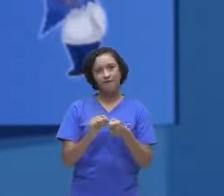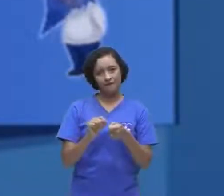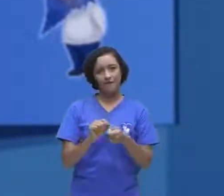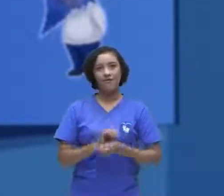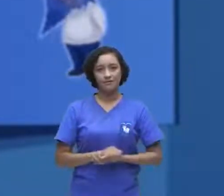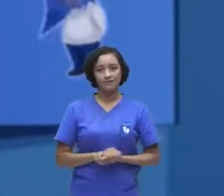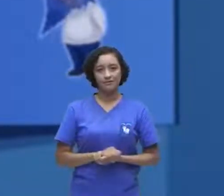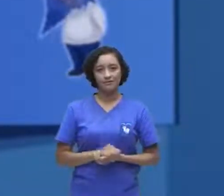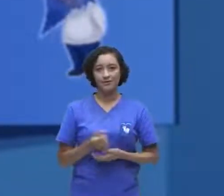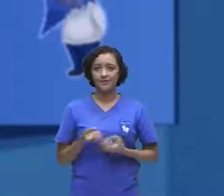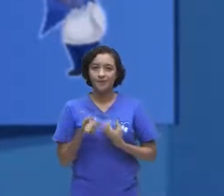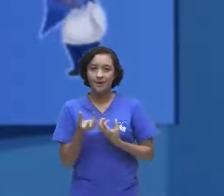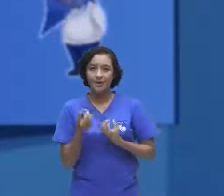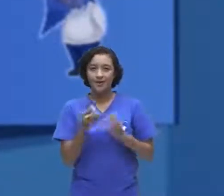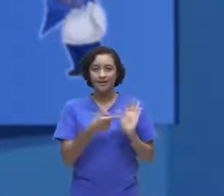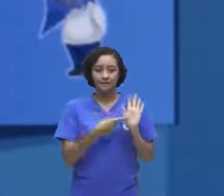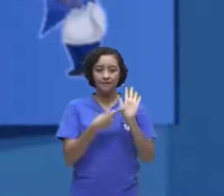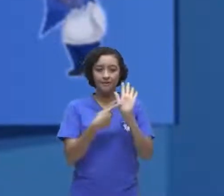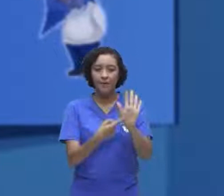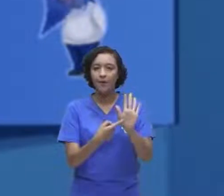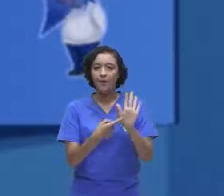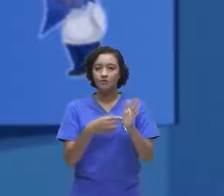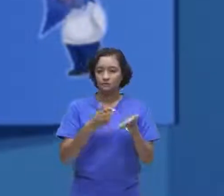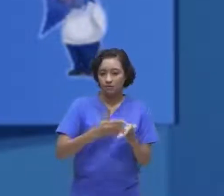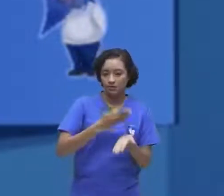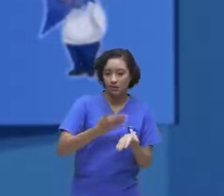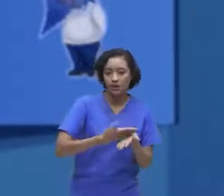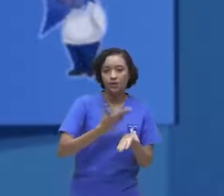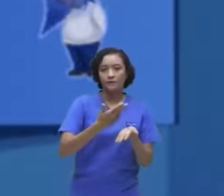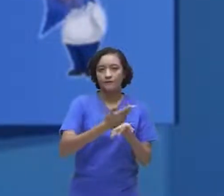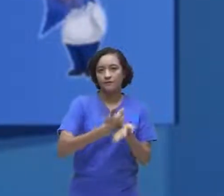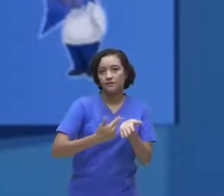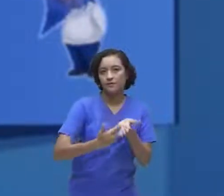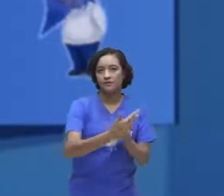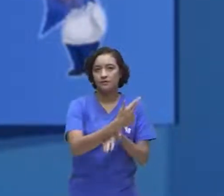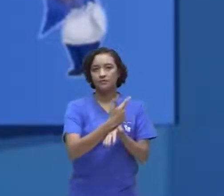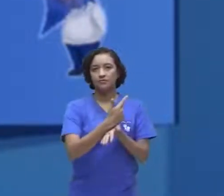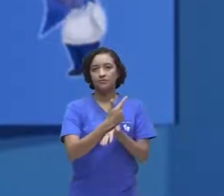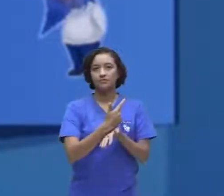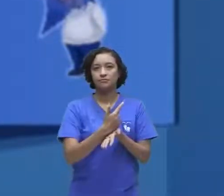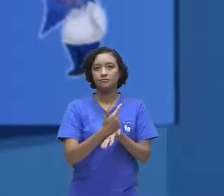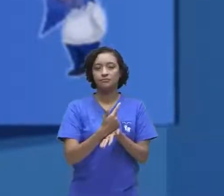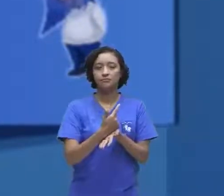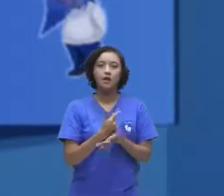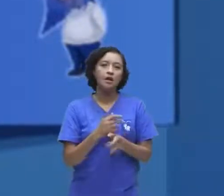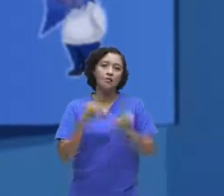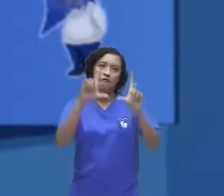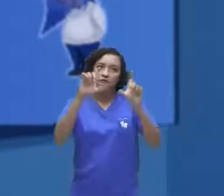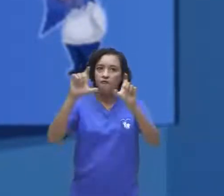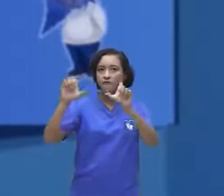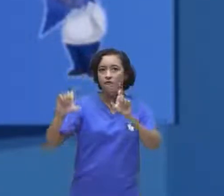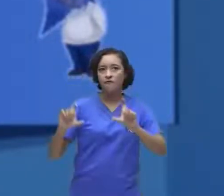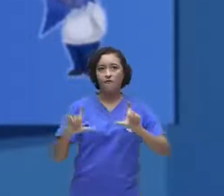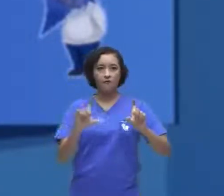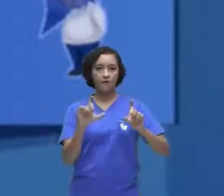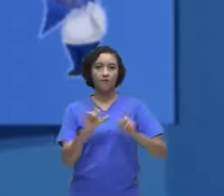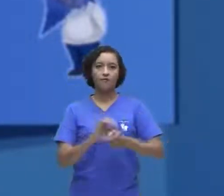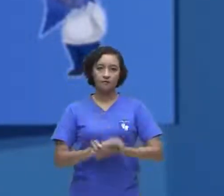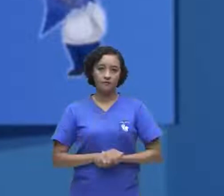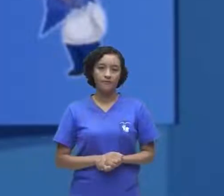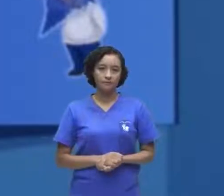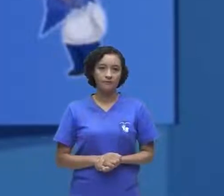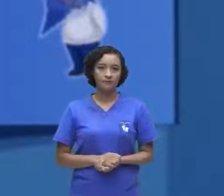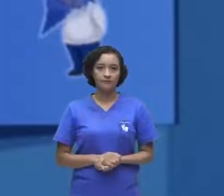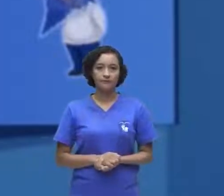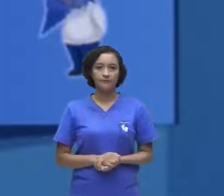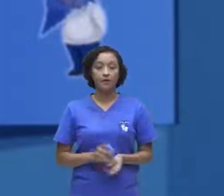expressa, coloca no álbum, escreve, desenha, registra em fotos ou com fotografias,